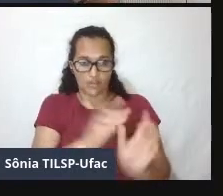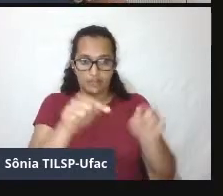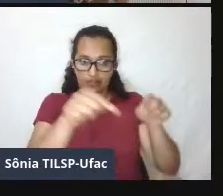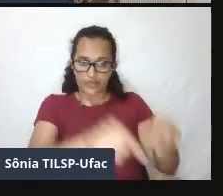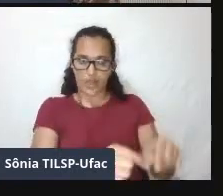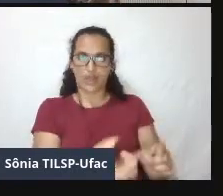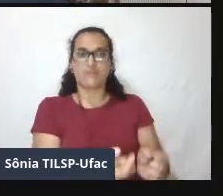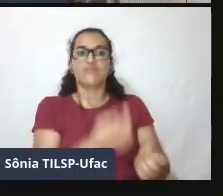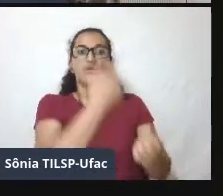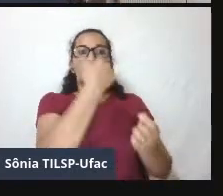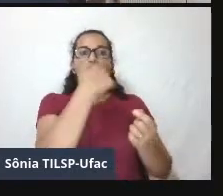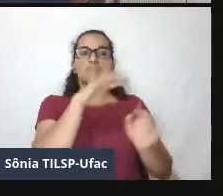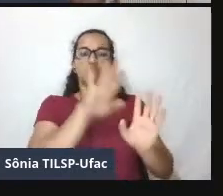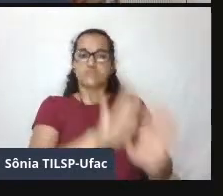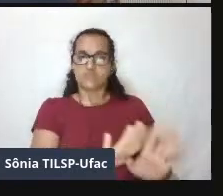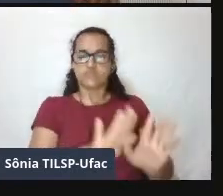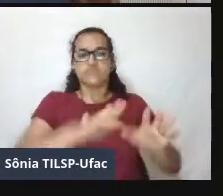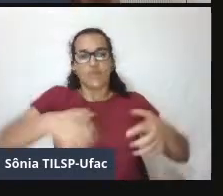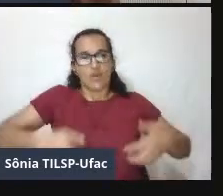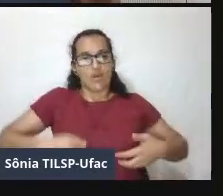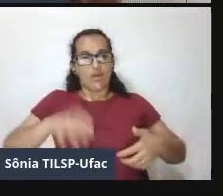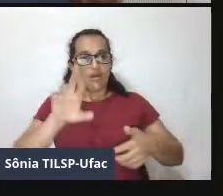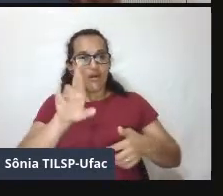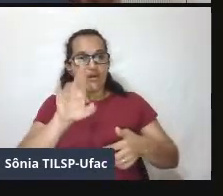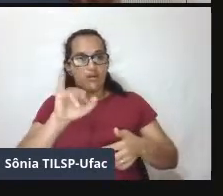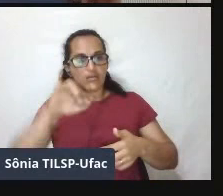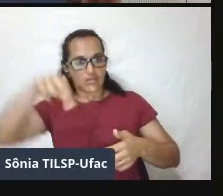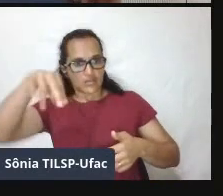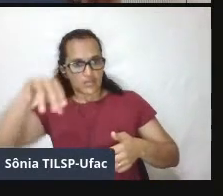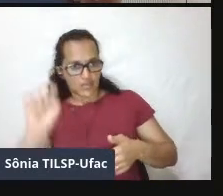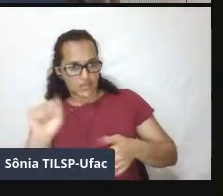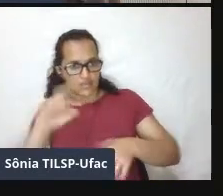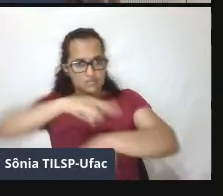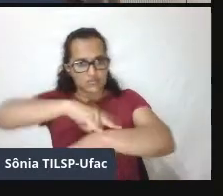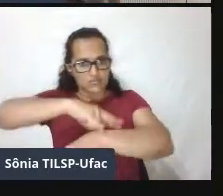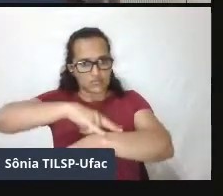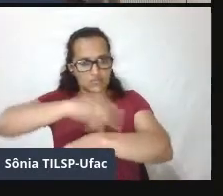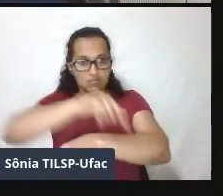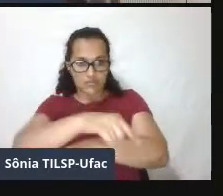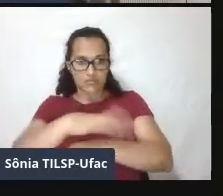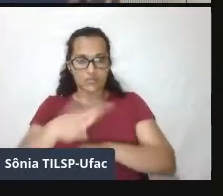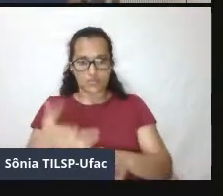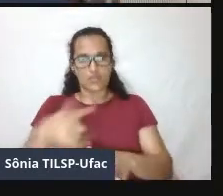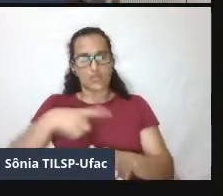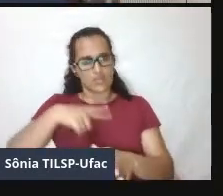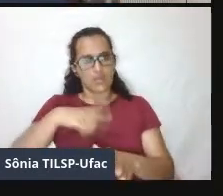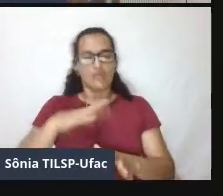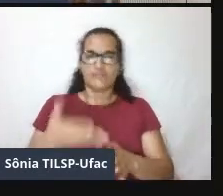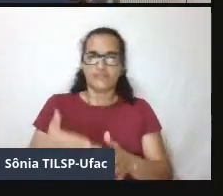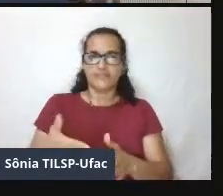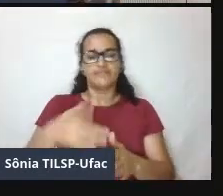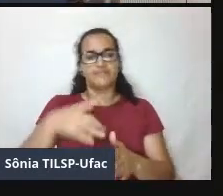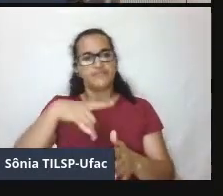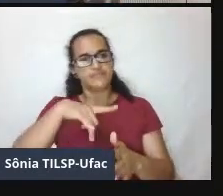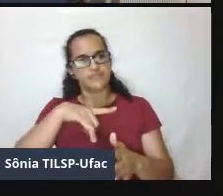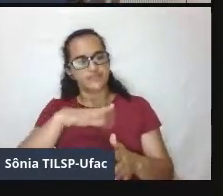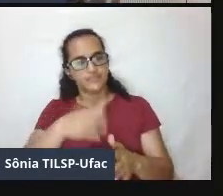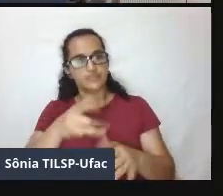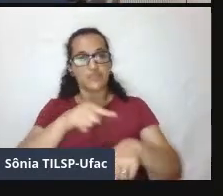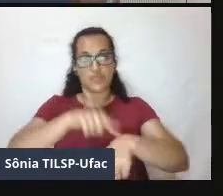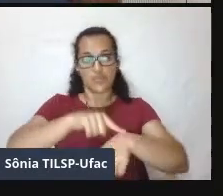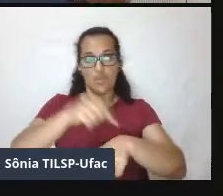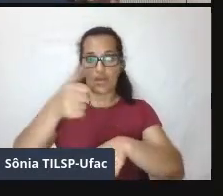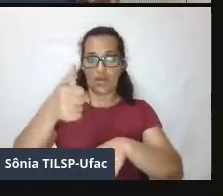saiu de uma insuficiência renal e ele tinha uma programação de sedestação às 14 horas da